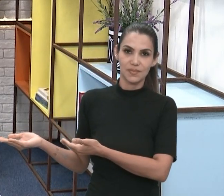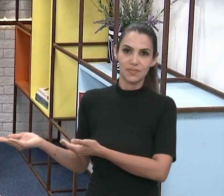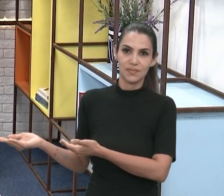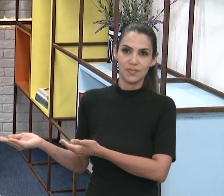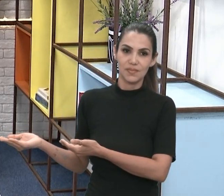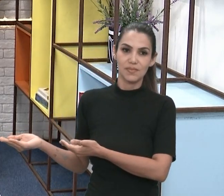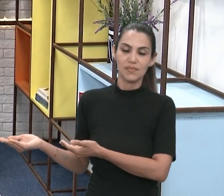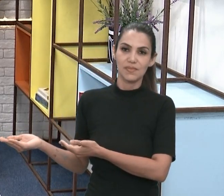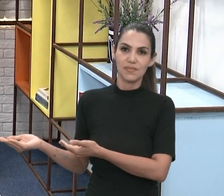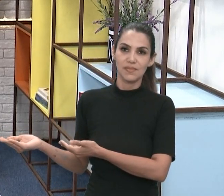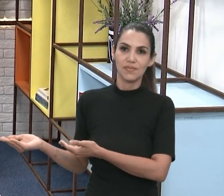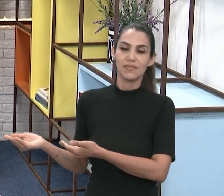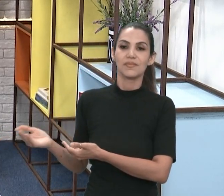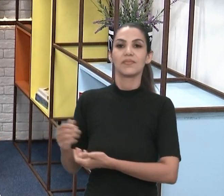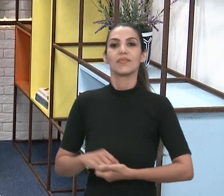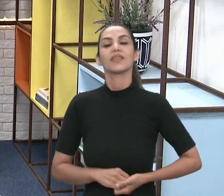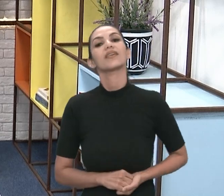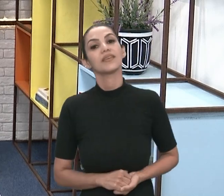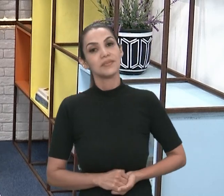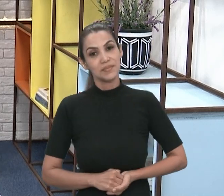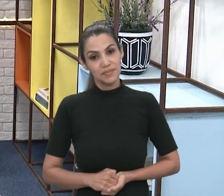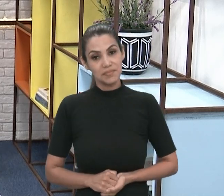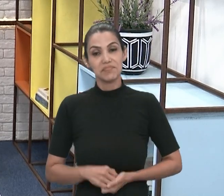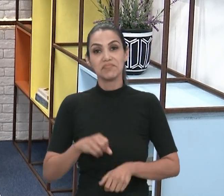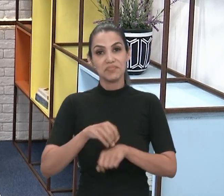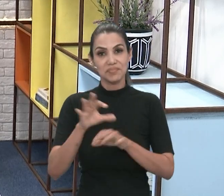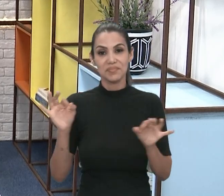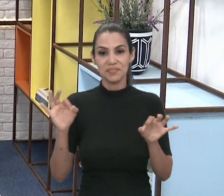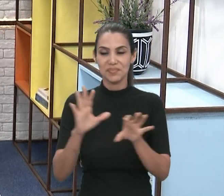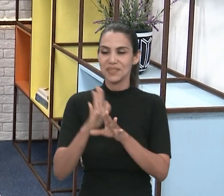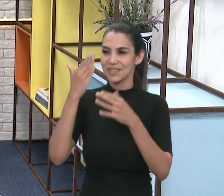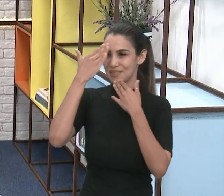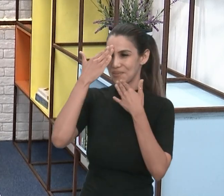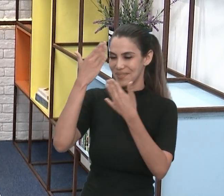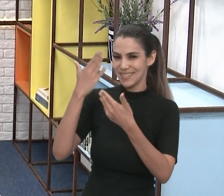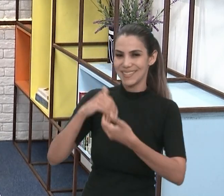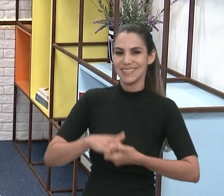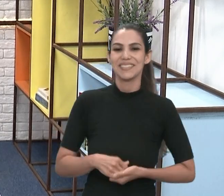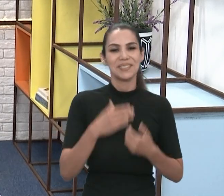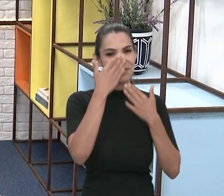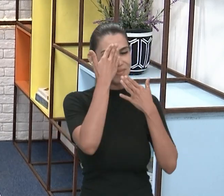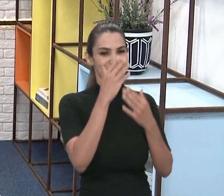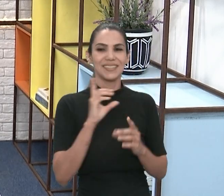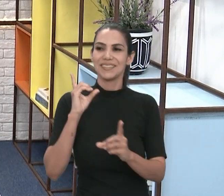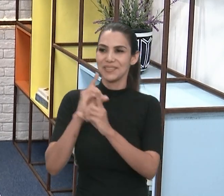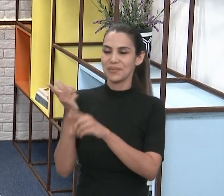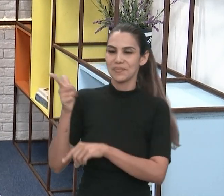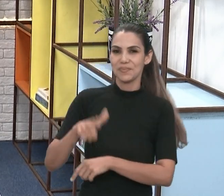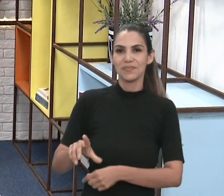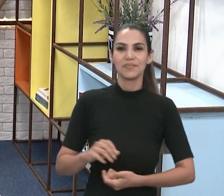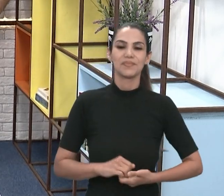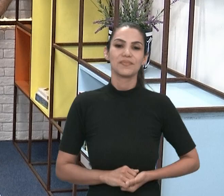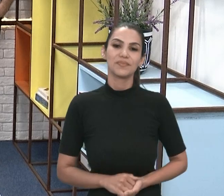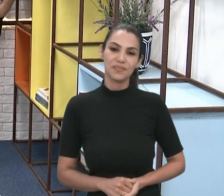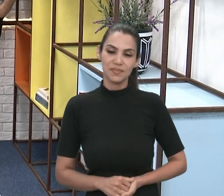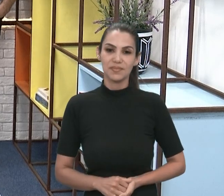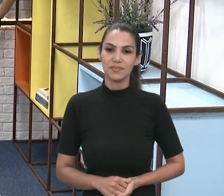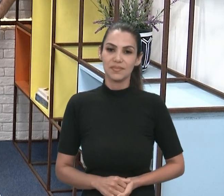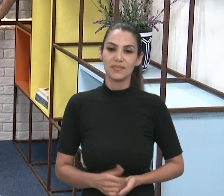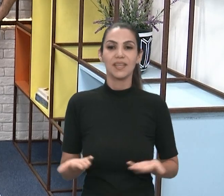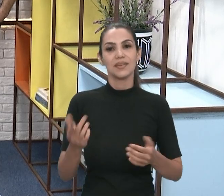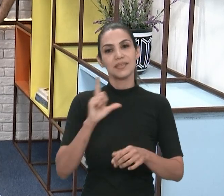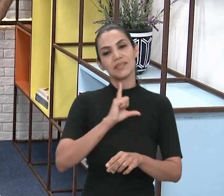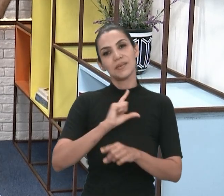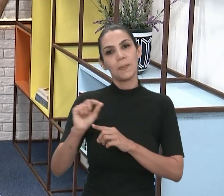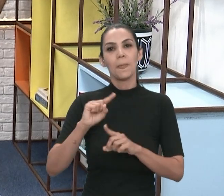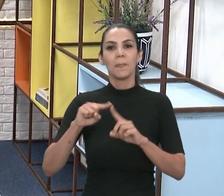@fcs_ufg, também no Instagram. Muito bem, dica dada. Dica muito dada. Obrigado, viu? Obrigada, Cássia. E até a próxima. Pessoal, vou indo